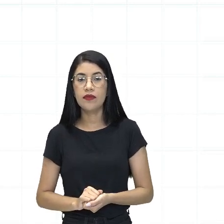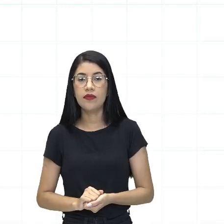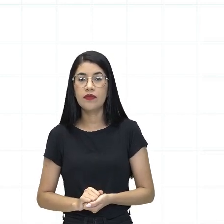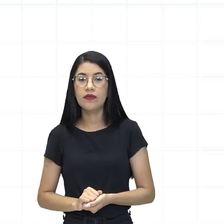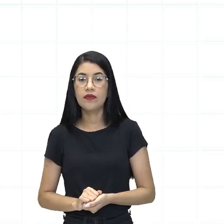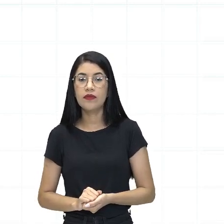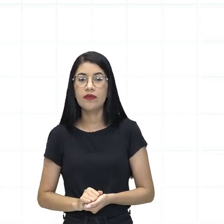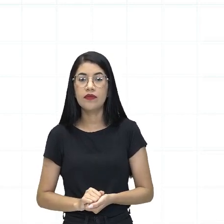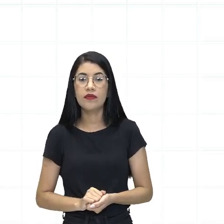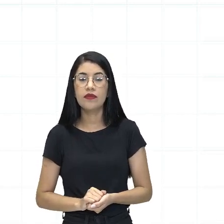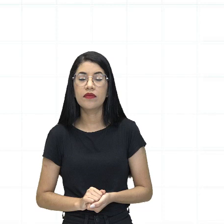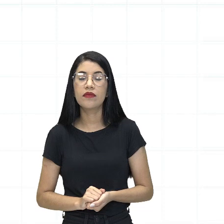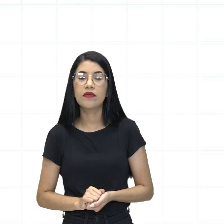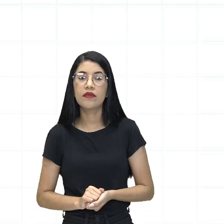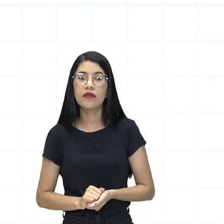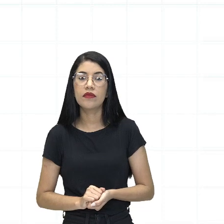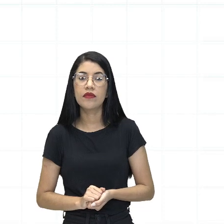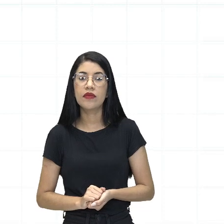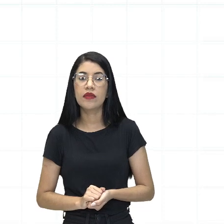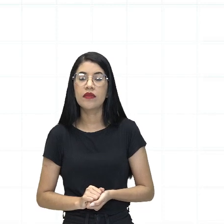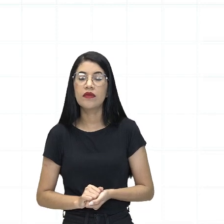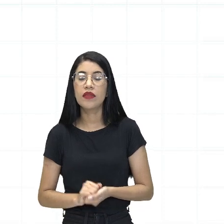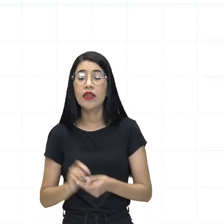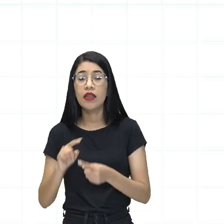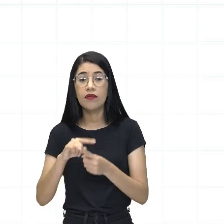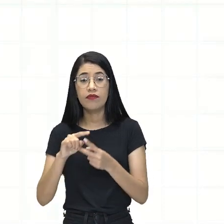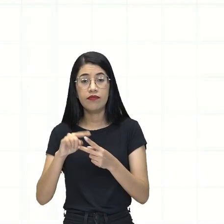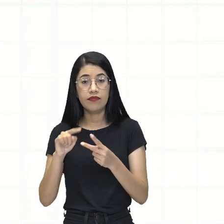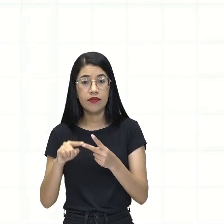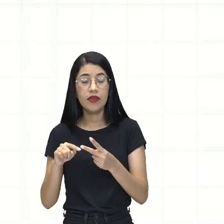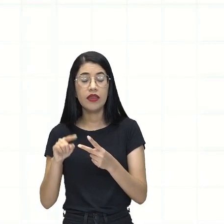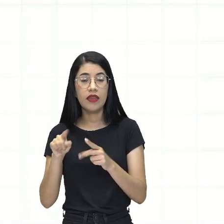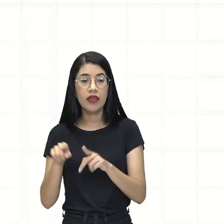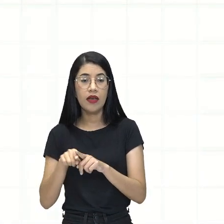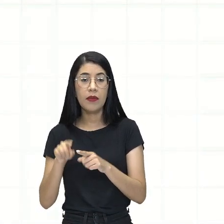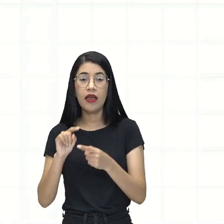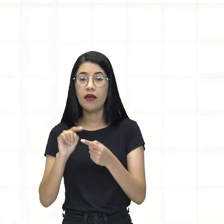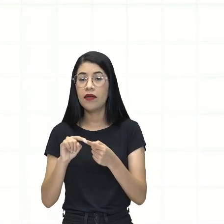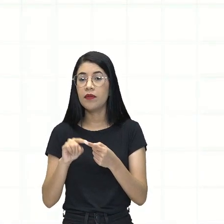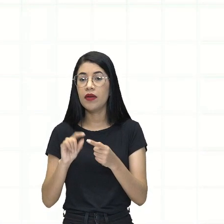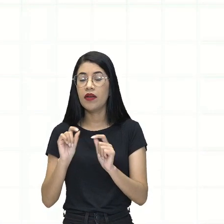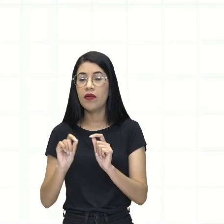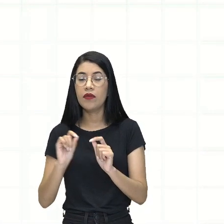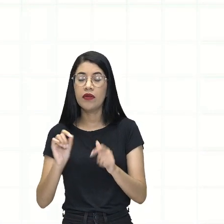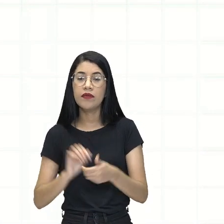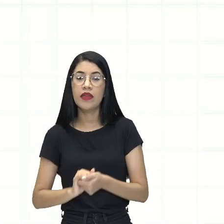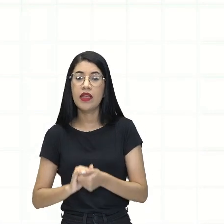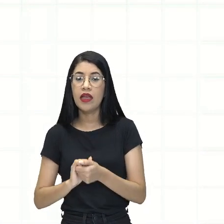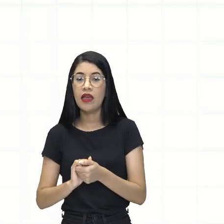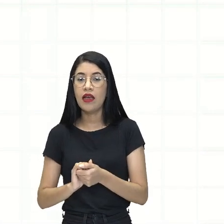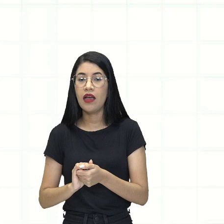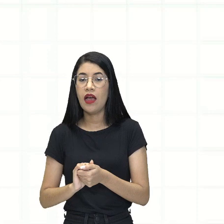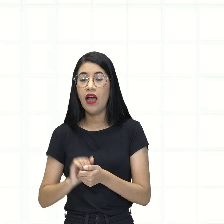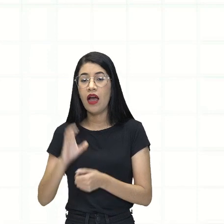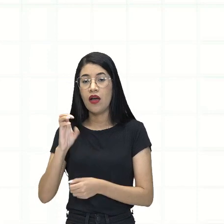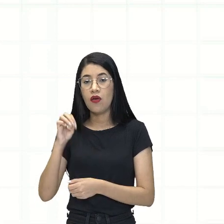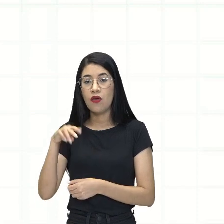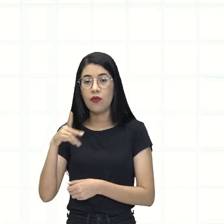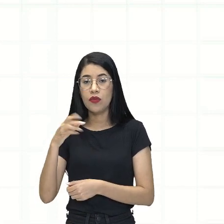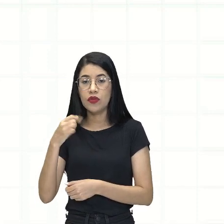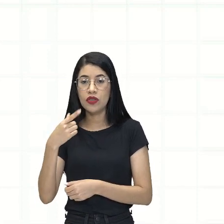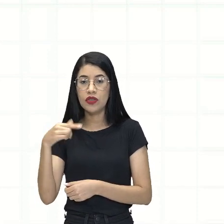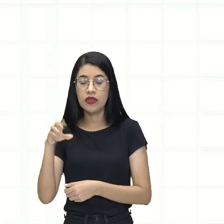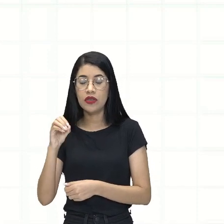ela também vai ter duas classificações, em que a primeira ela é de combustão externa,